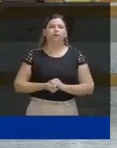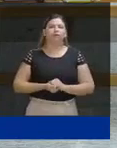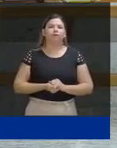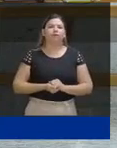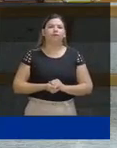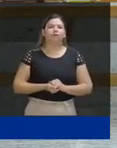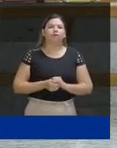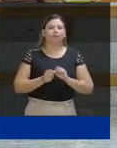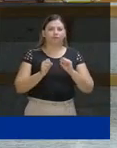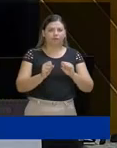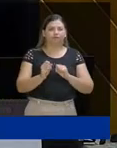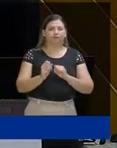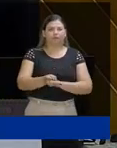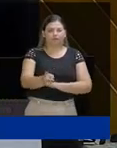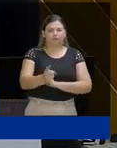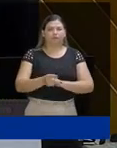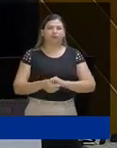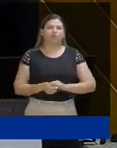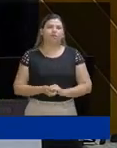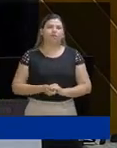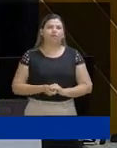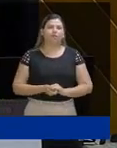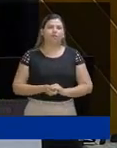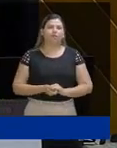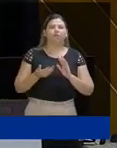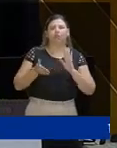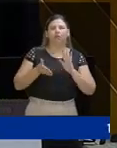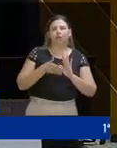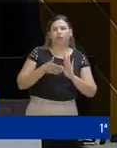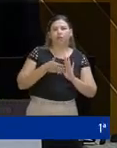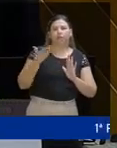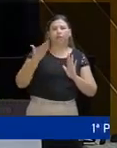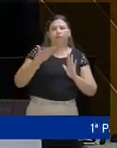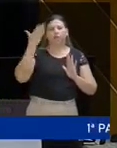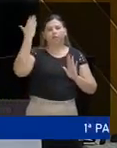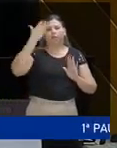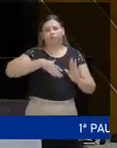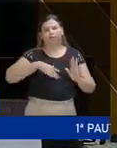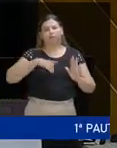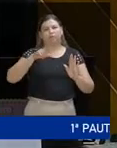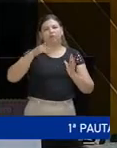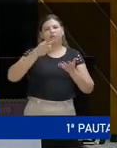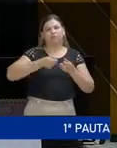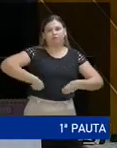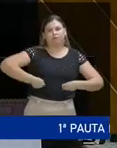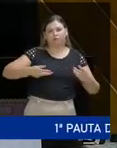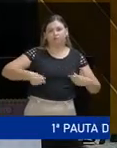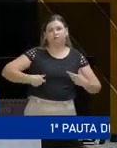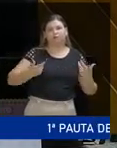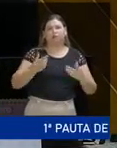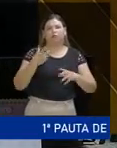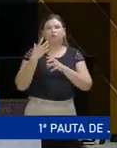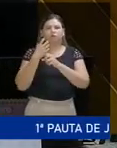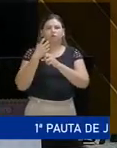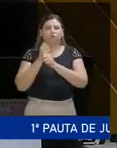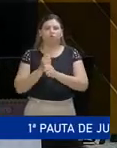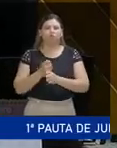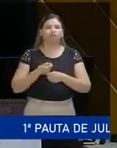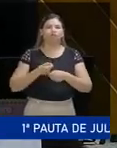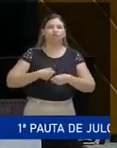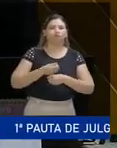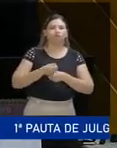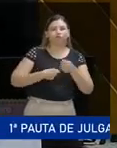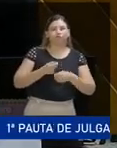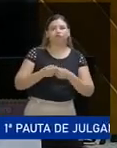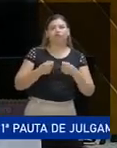Pode prosseguir, excelente. Certo. A prestação de contas pelos partidos Foco políticos no é juiz exigência Normando constitucional Souza.